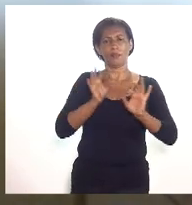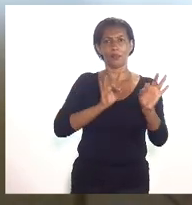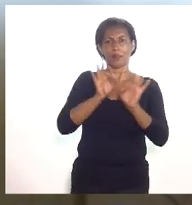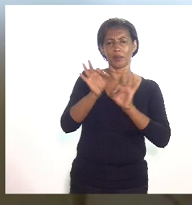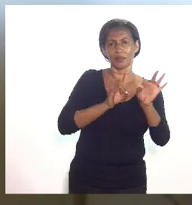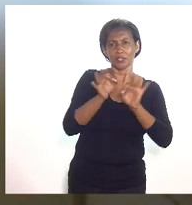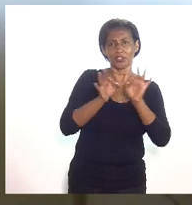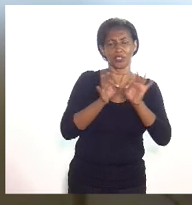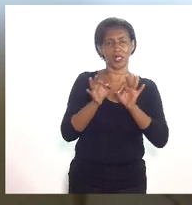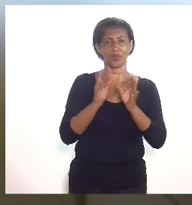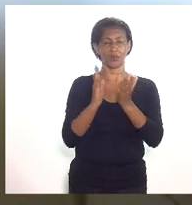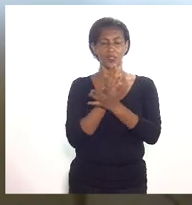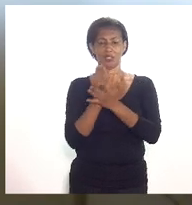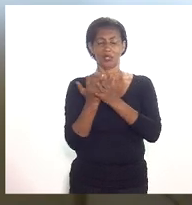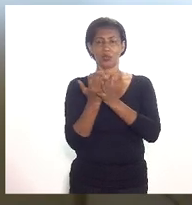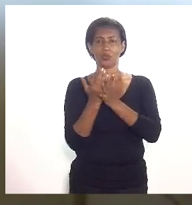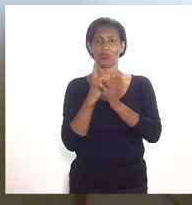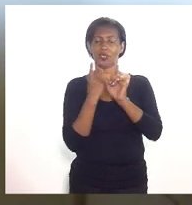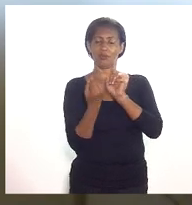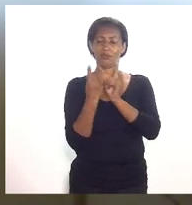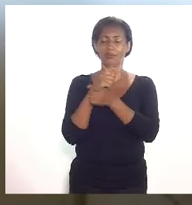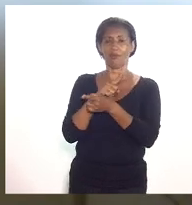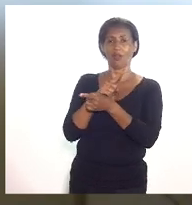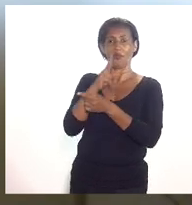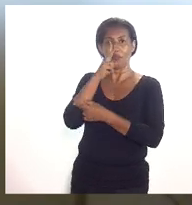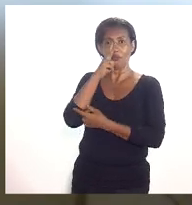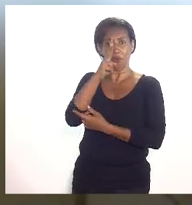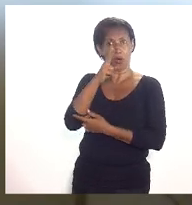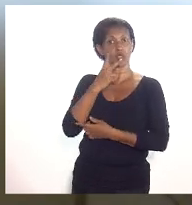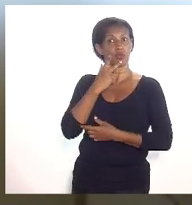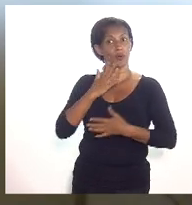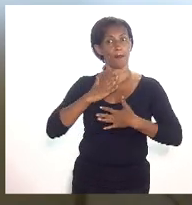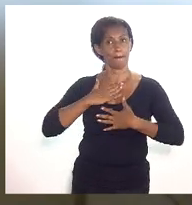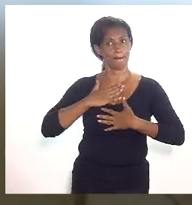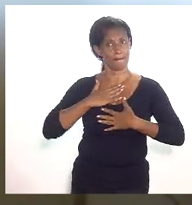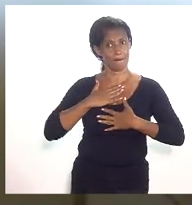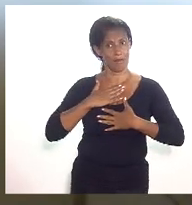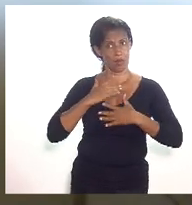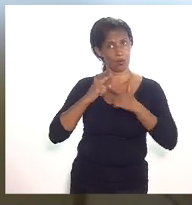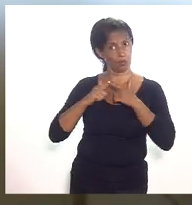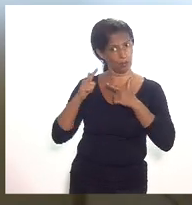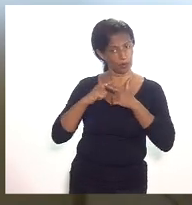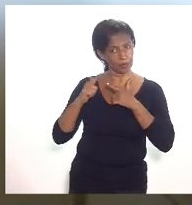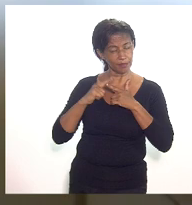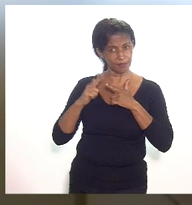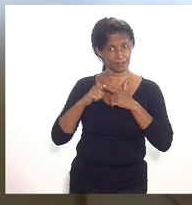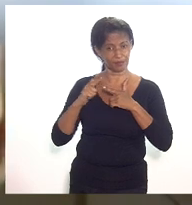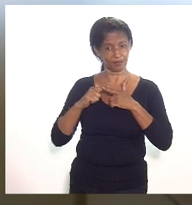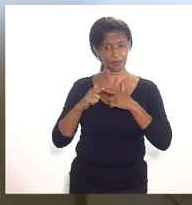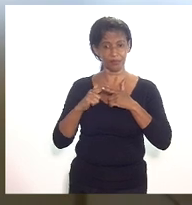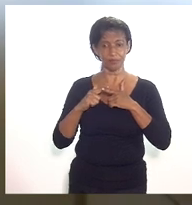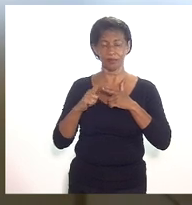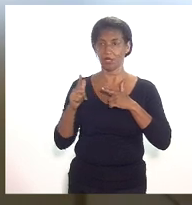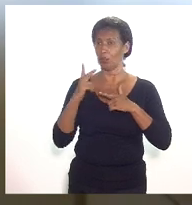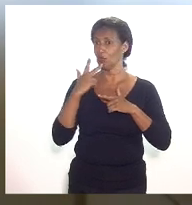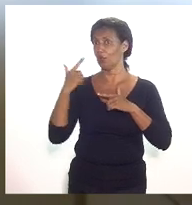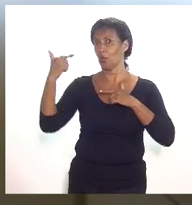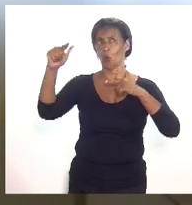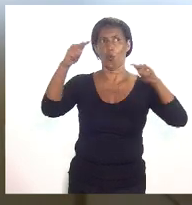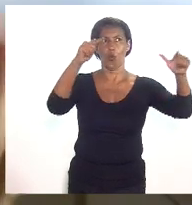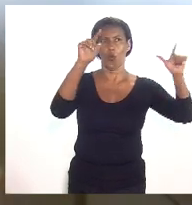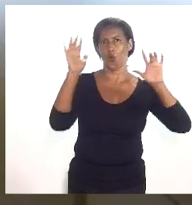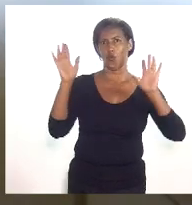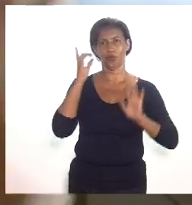tem contradição muito forte. Mas eu estou dizendo o meu problema, não quero dizer que se o problema dos outros é o mesmo, estou falando do